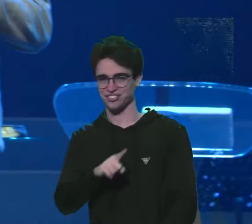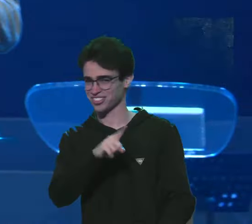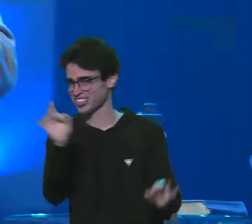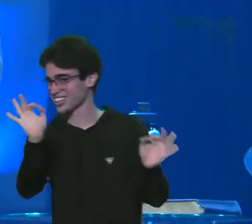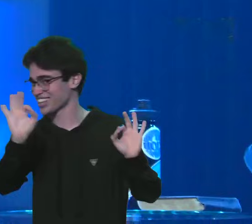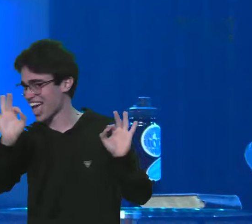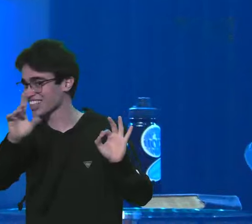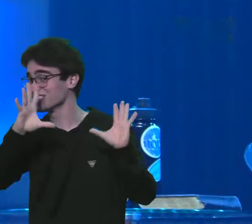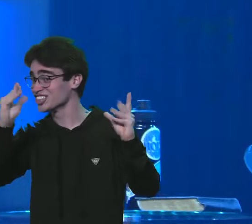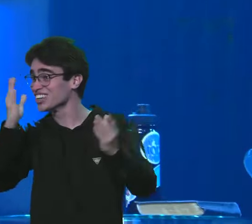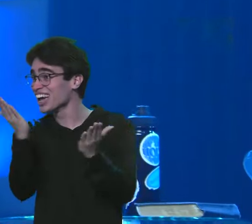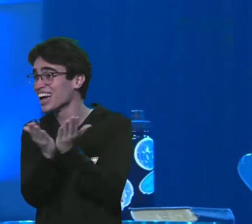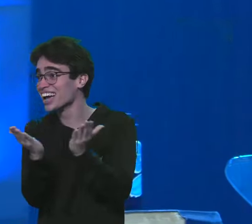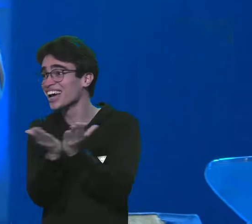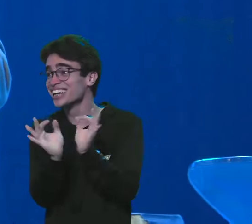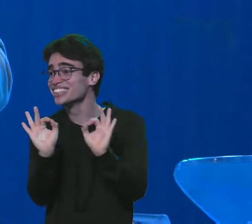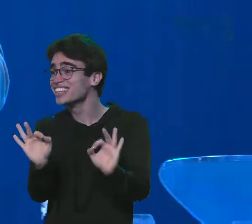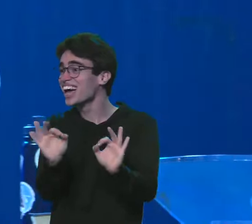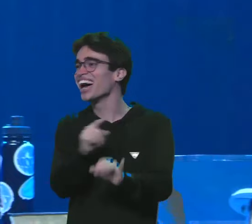porque aqui todo mundo é crente, né?